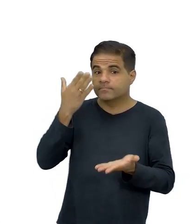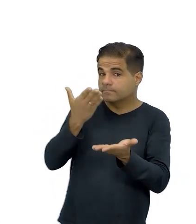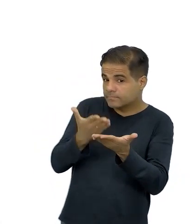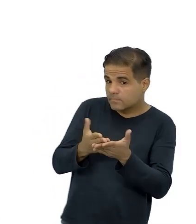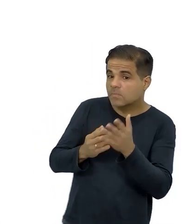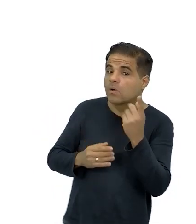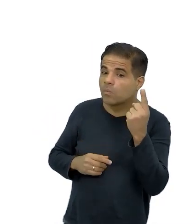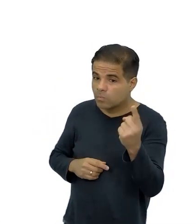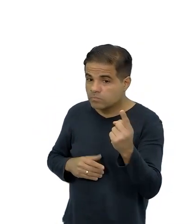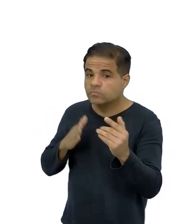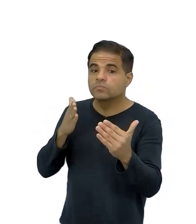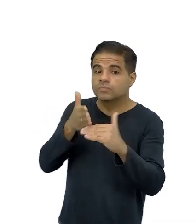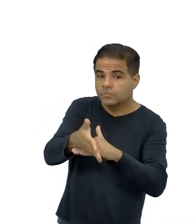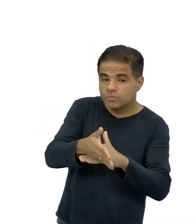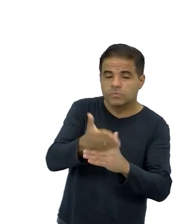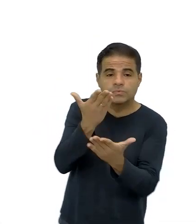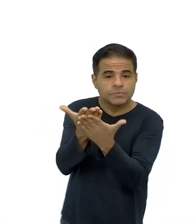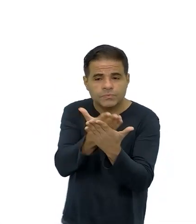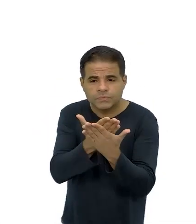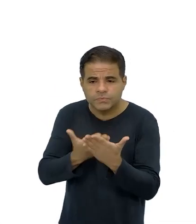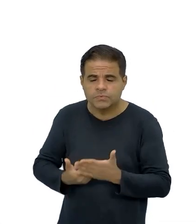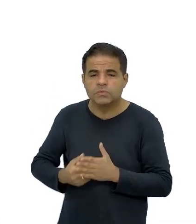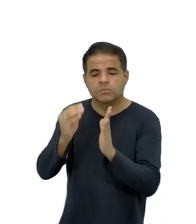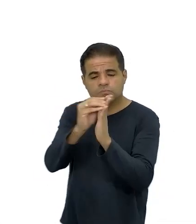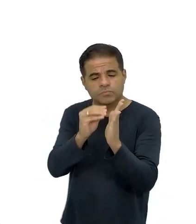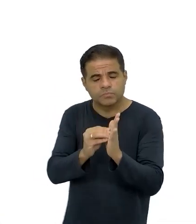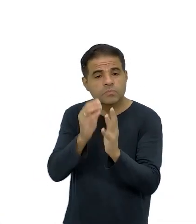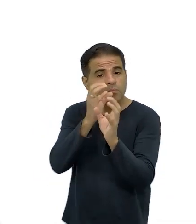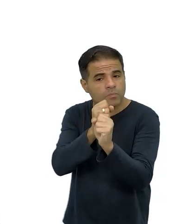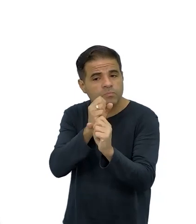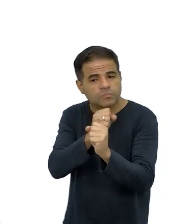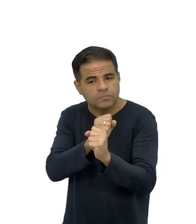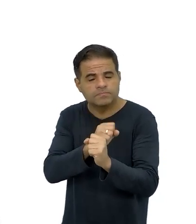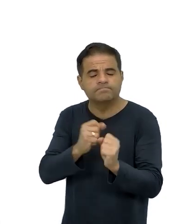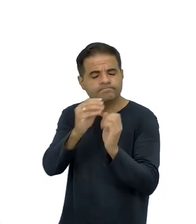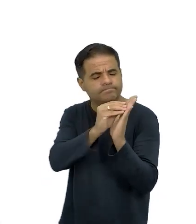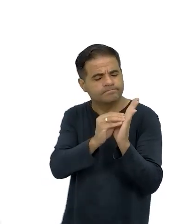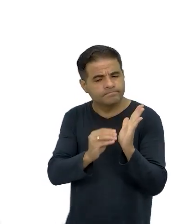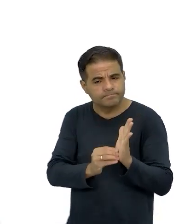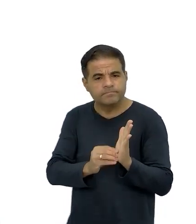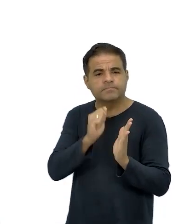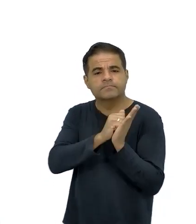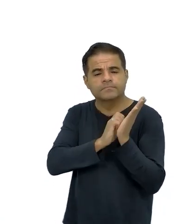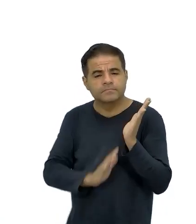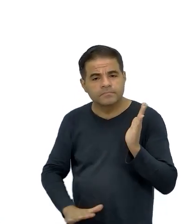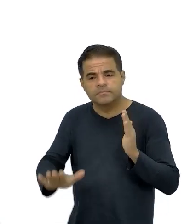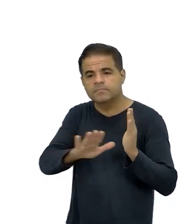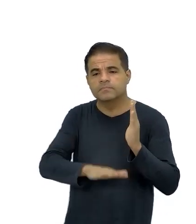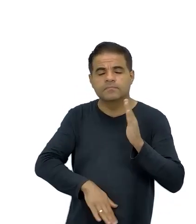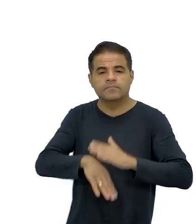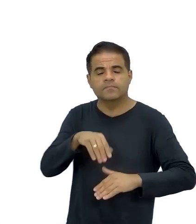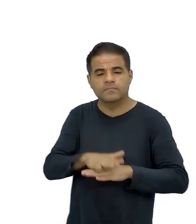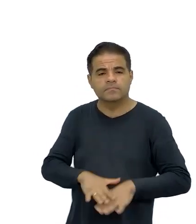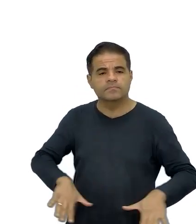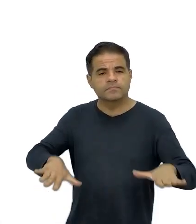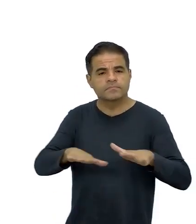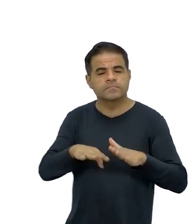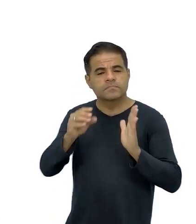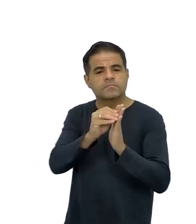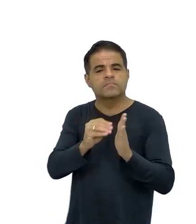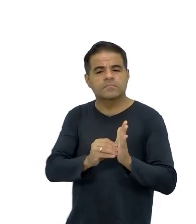aula 1. Introdução ao estudo da pontuação. A atividade 1 é pontuar